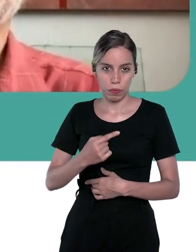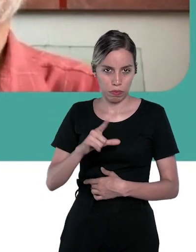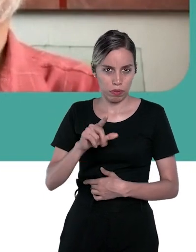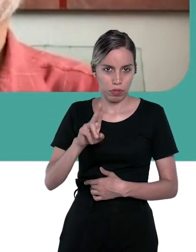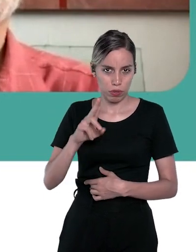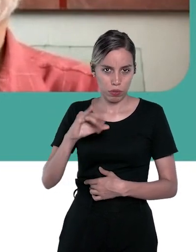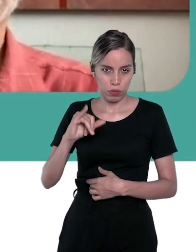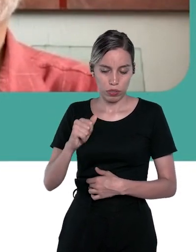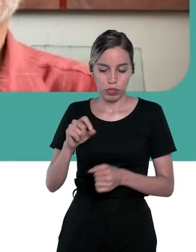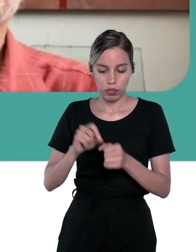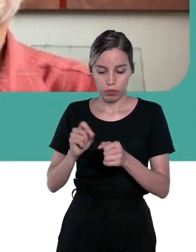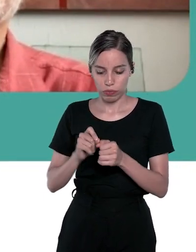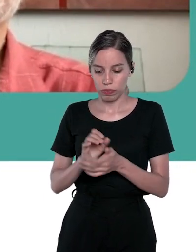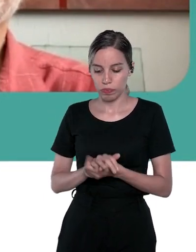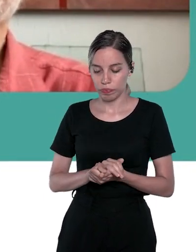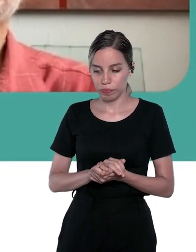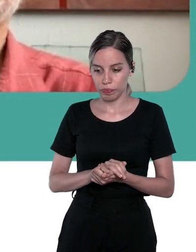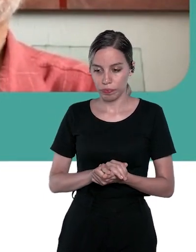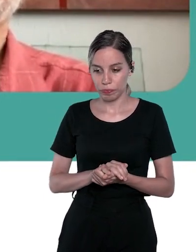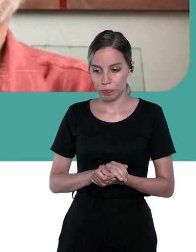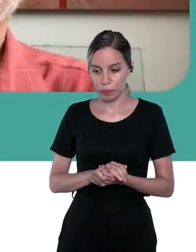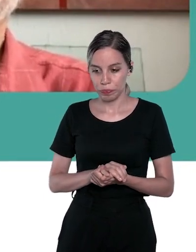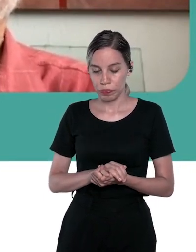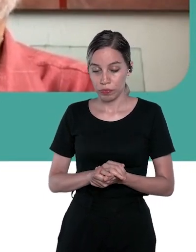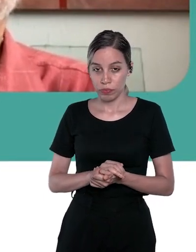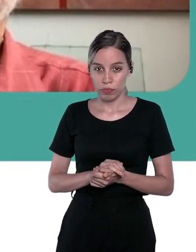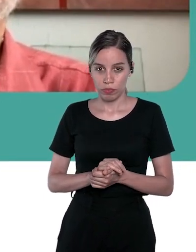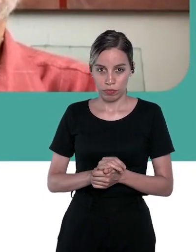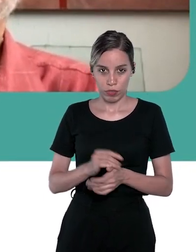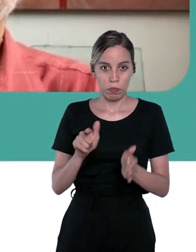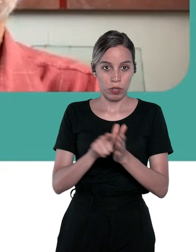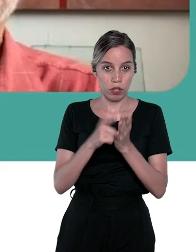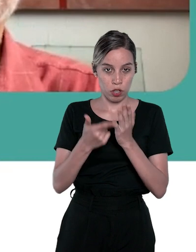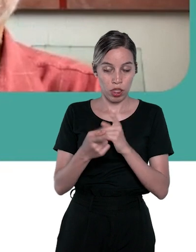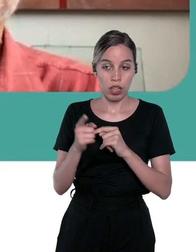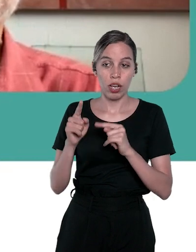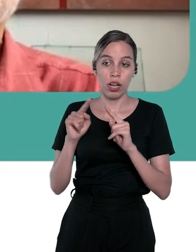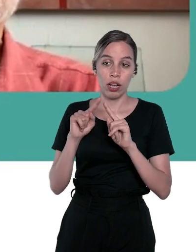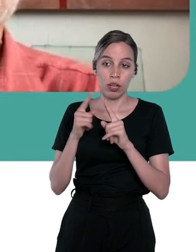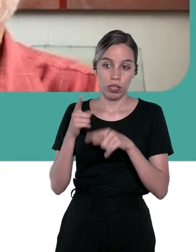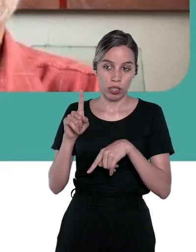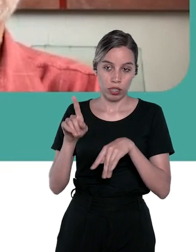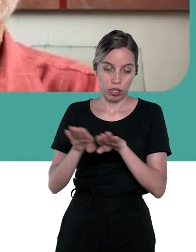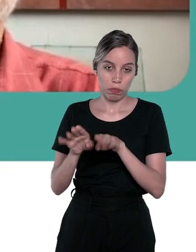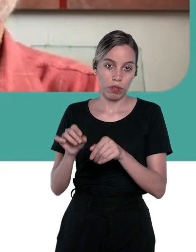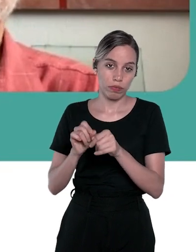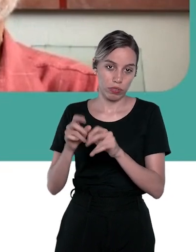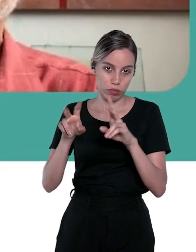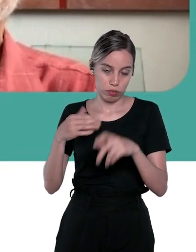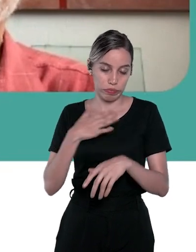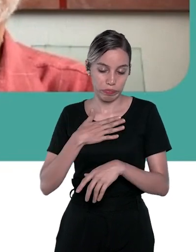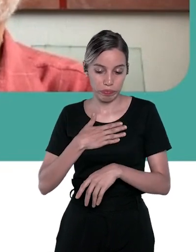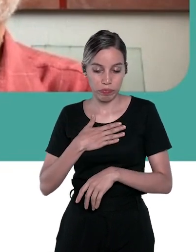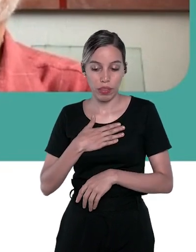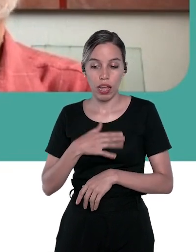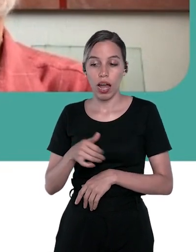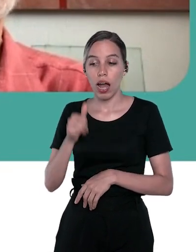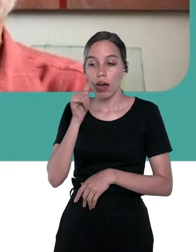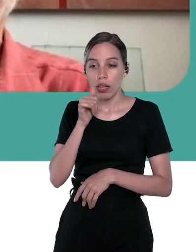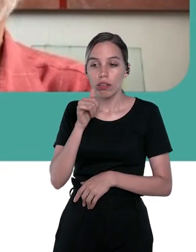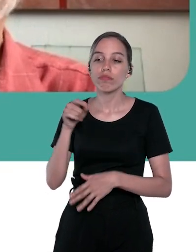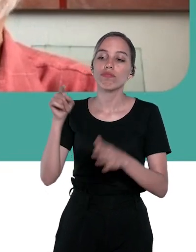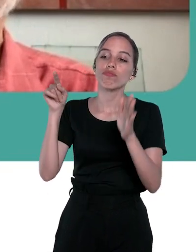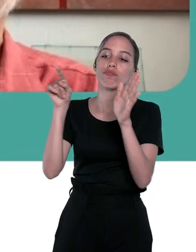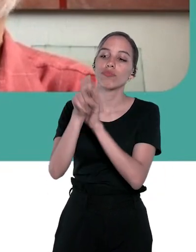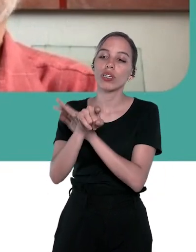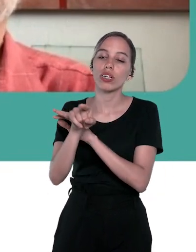jornal, e incluí depois nesse livro, ela já não estava em condições assim, de dar entrevista, estava